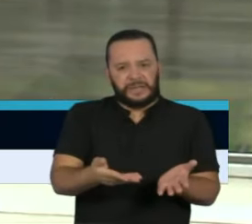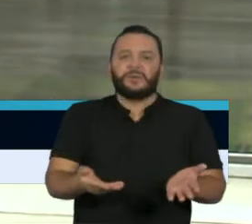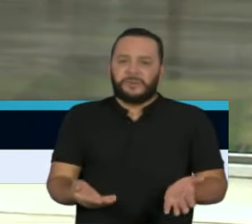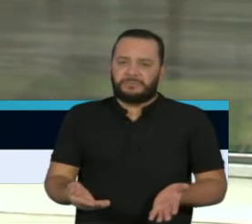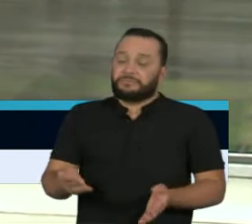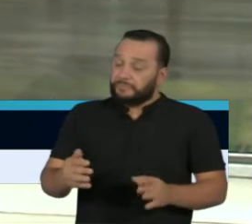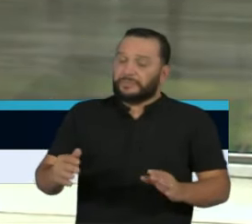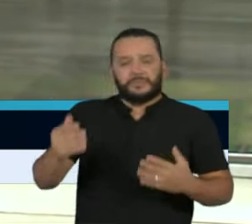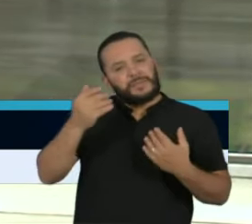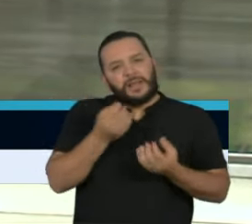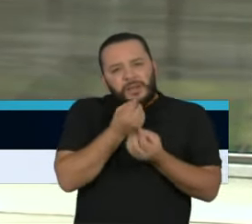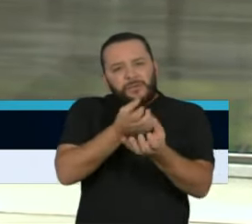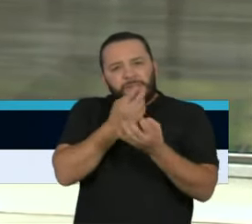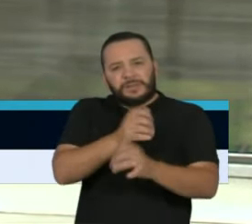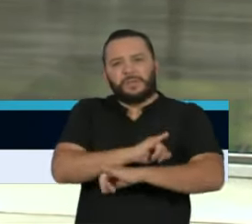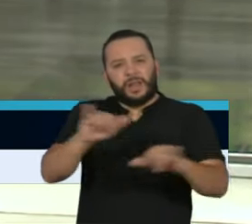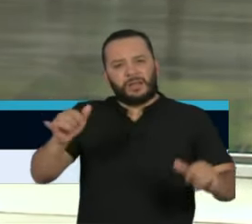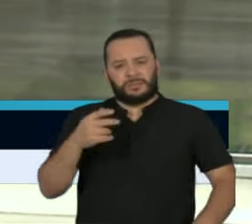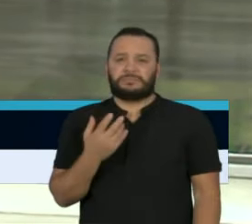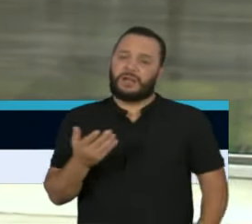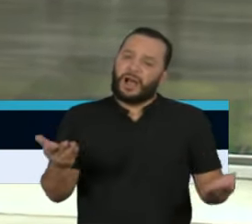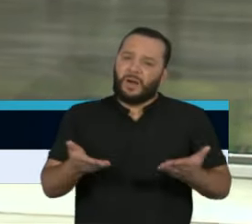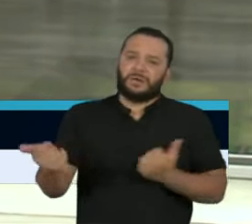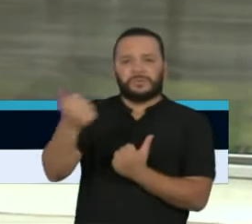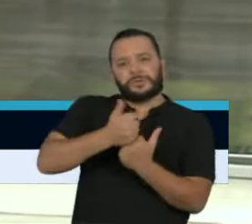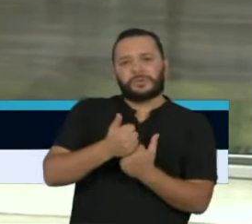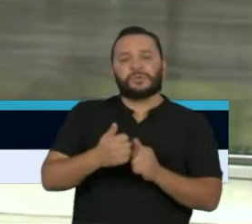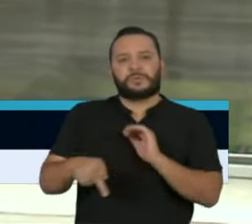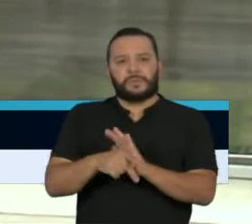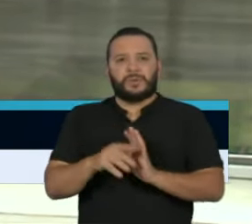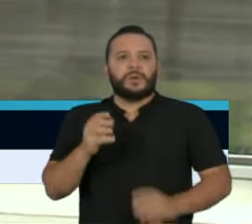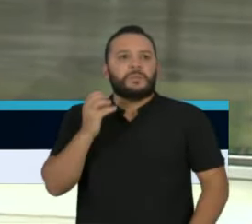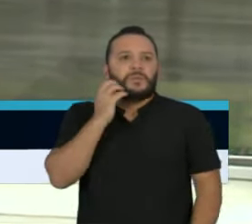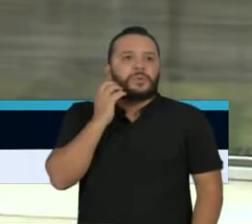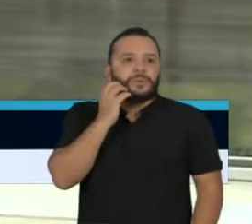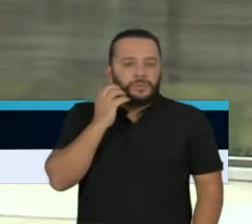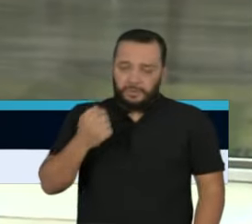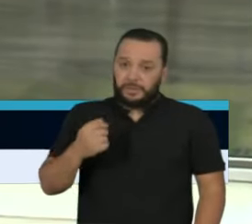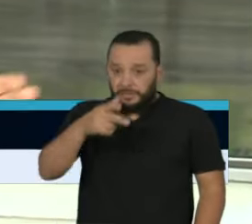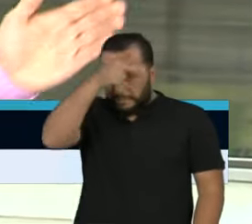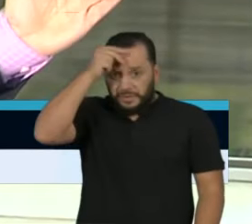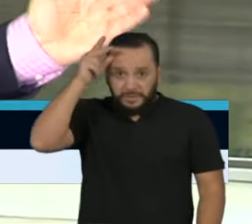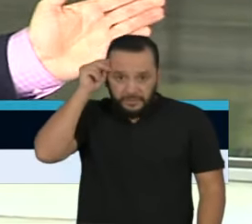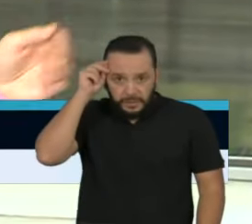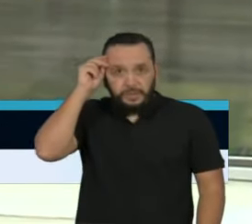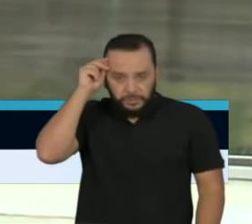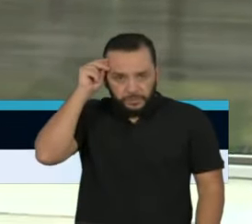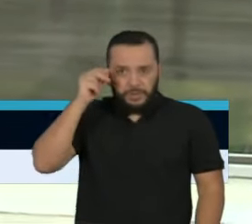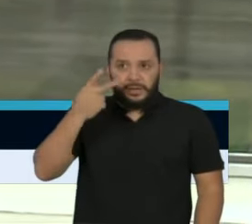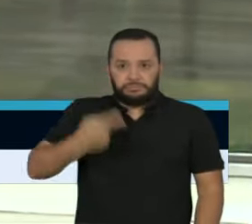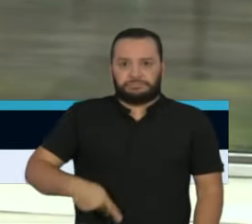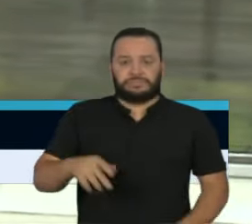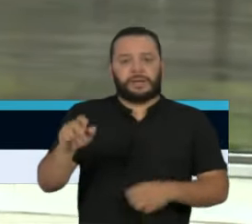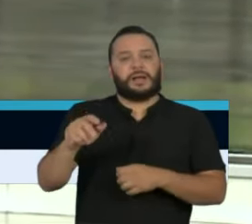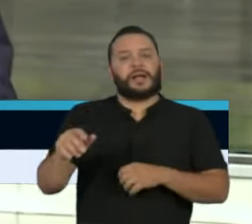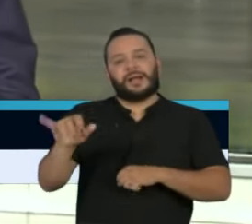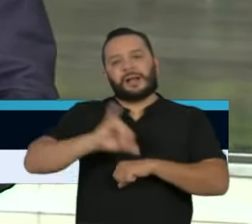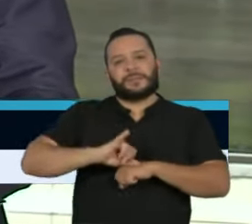do Estado de São Paulo. Passo agora ao Bruno Covas, prefeito da capital de São Paulo, e na sequência vamos às informações